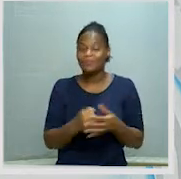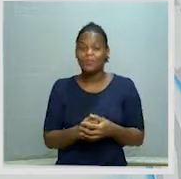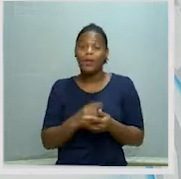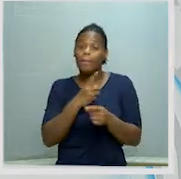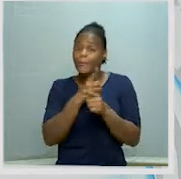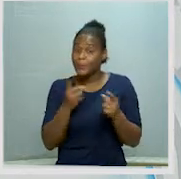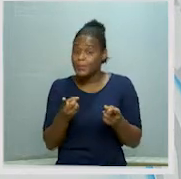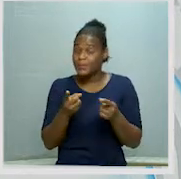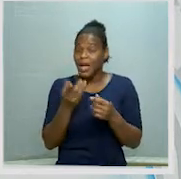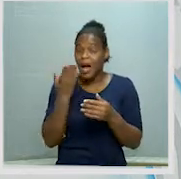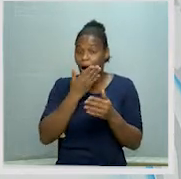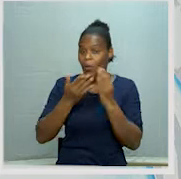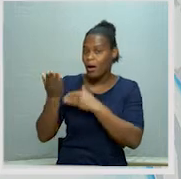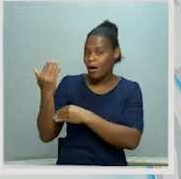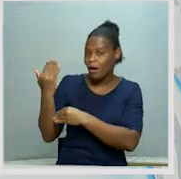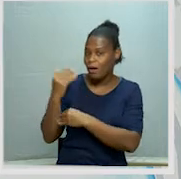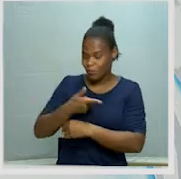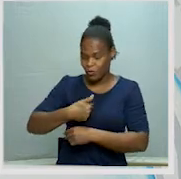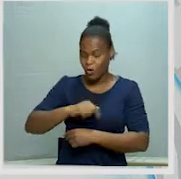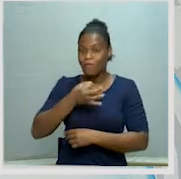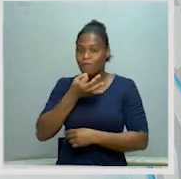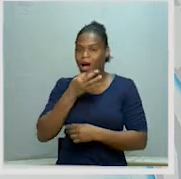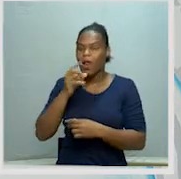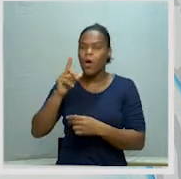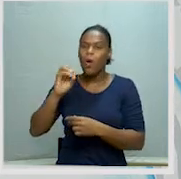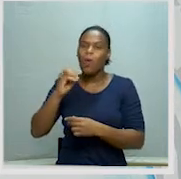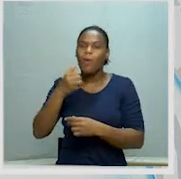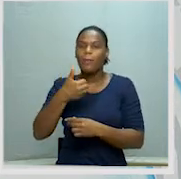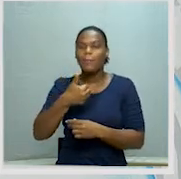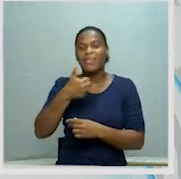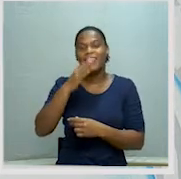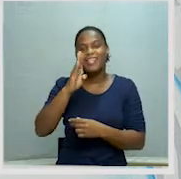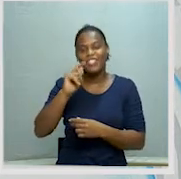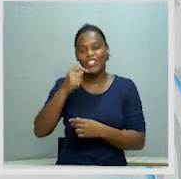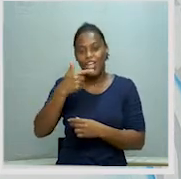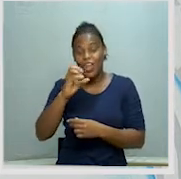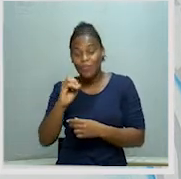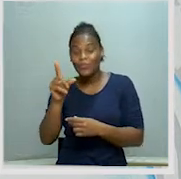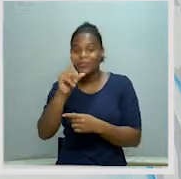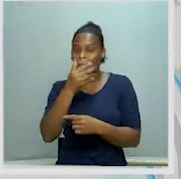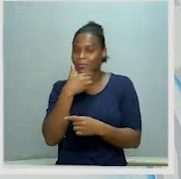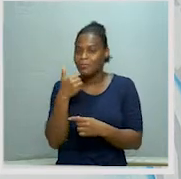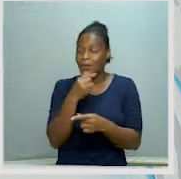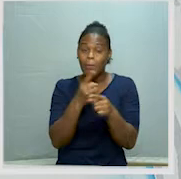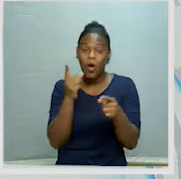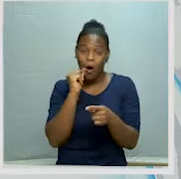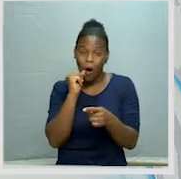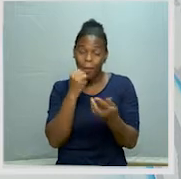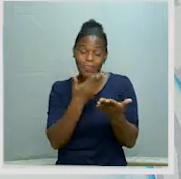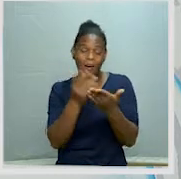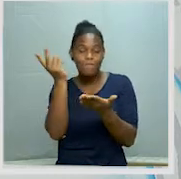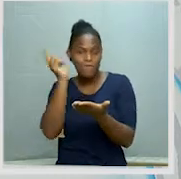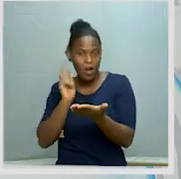coisas. E é por isso que na aula passada falamos de quê? De objetos estéticos, porque o homem que